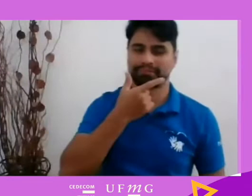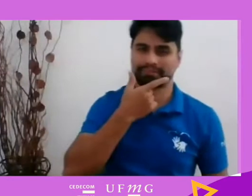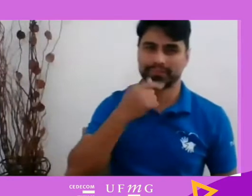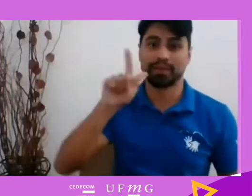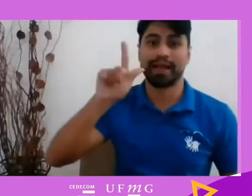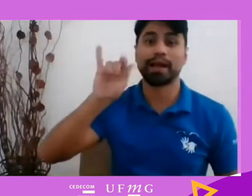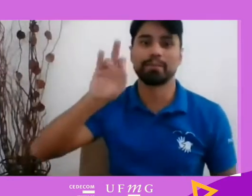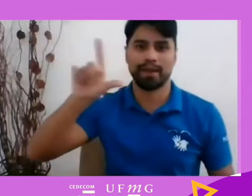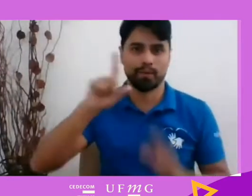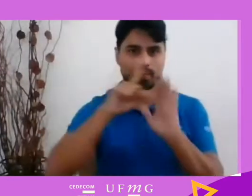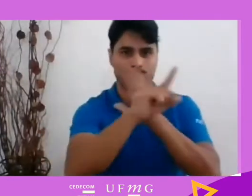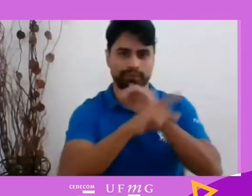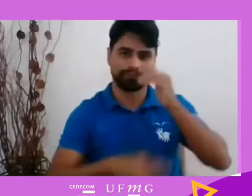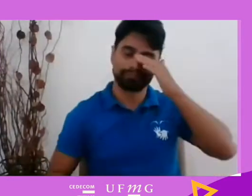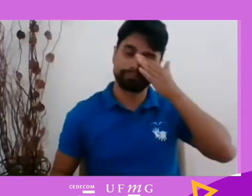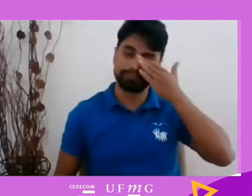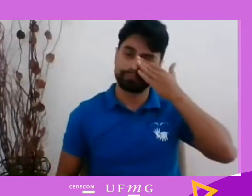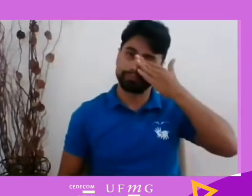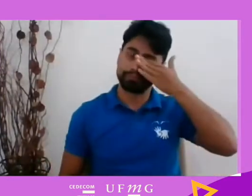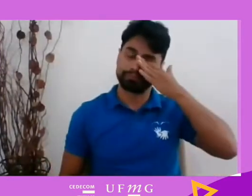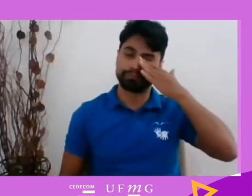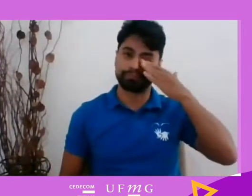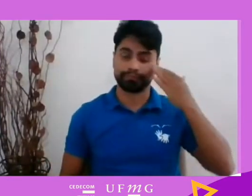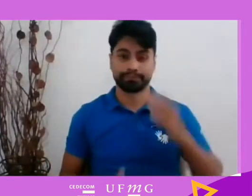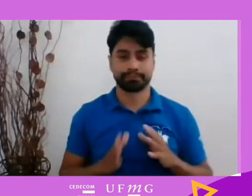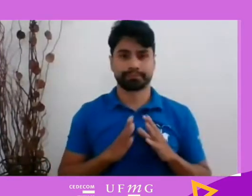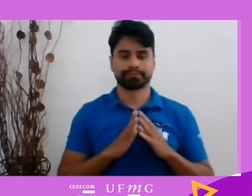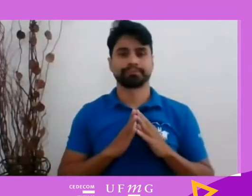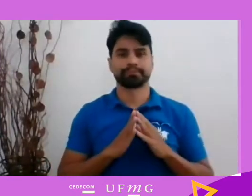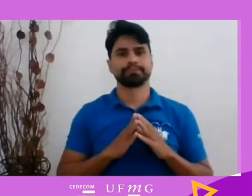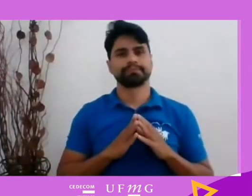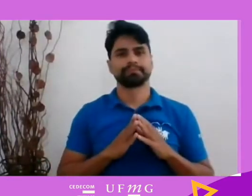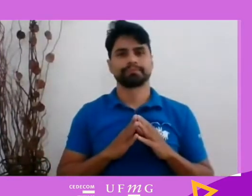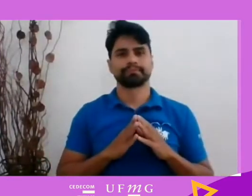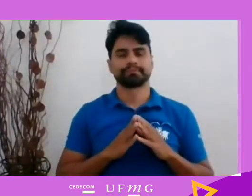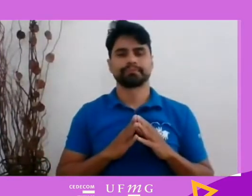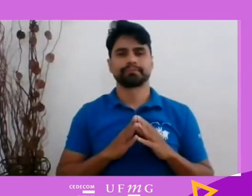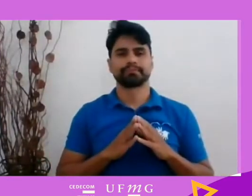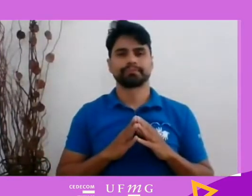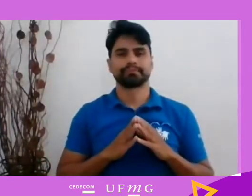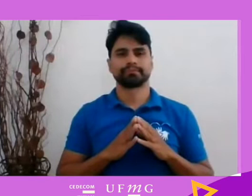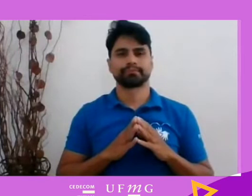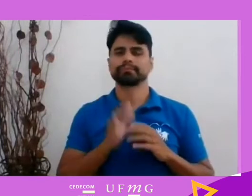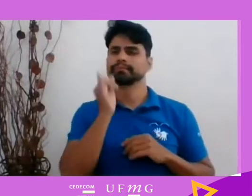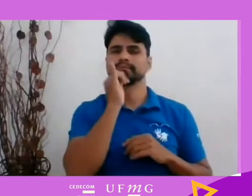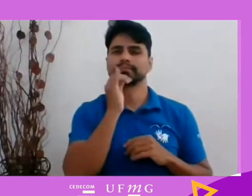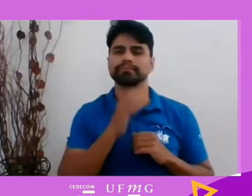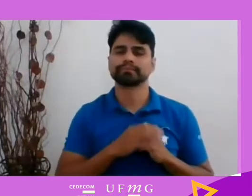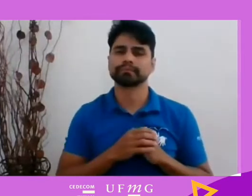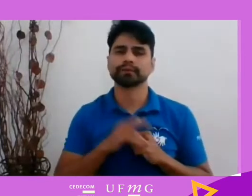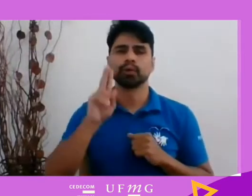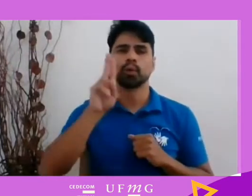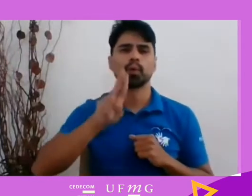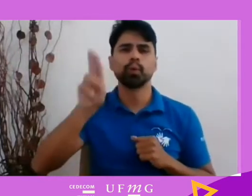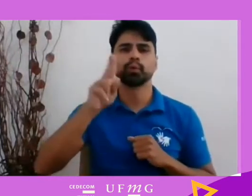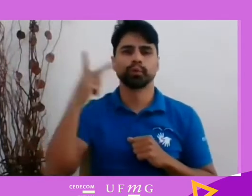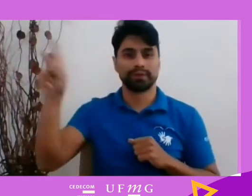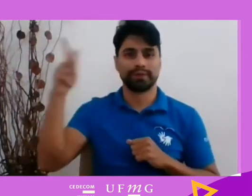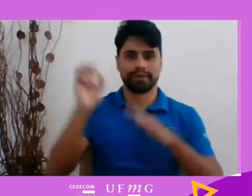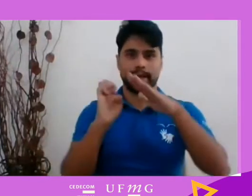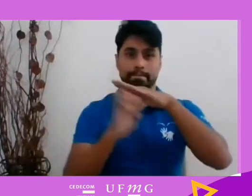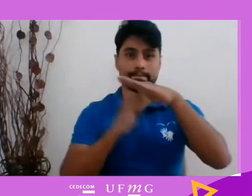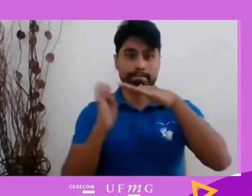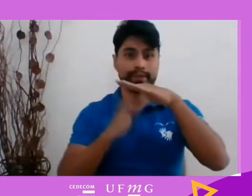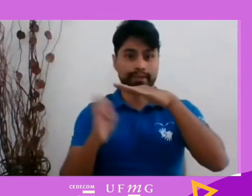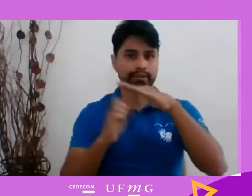Luciana Julião comentou o seguinte, quando a gente estava comentando sobre aquela questão do uso de empresas de capitais para